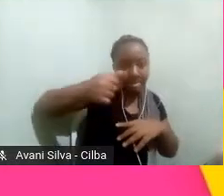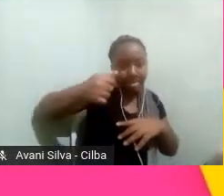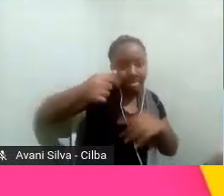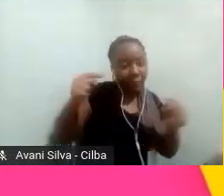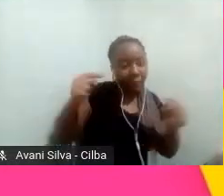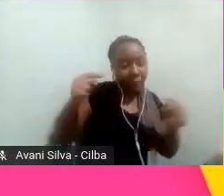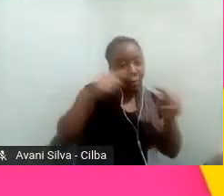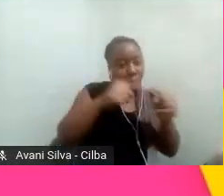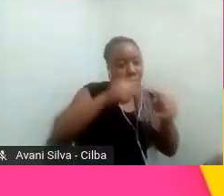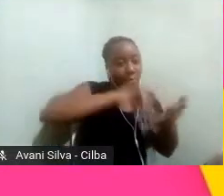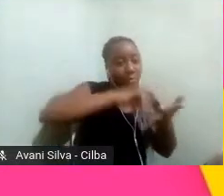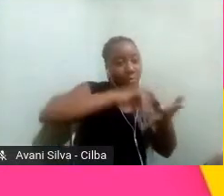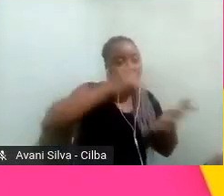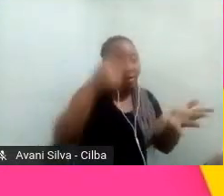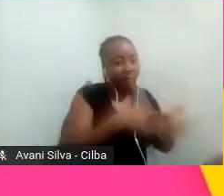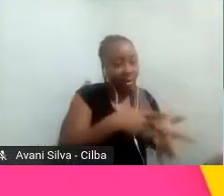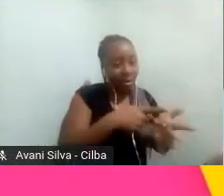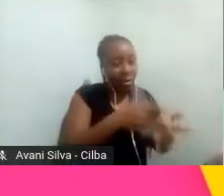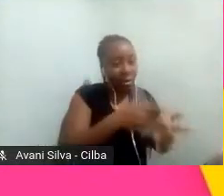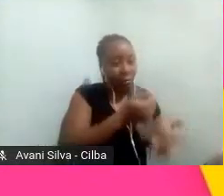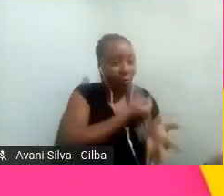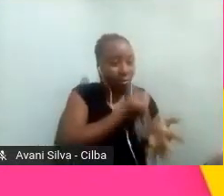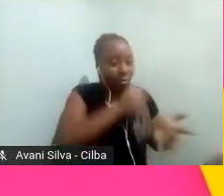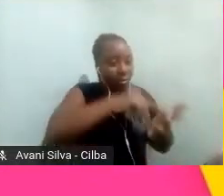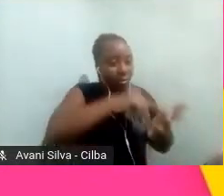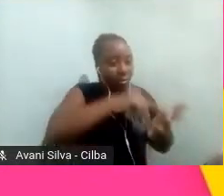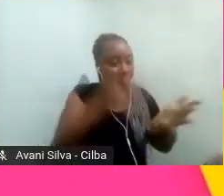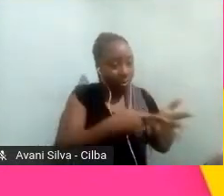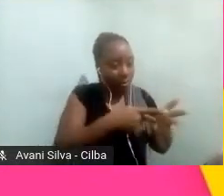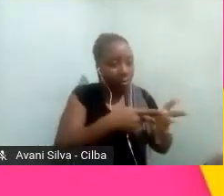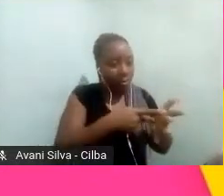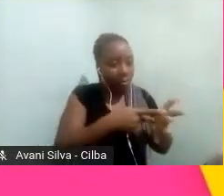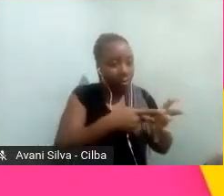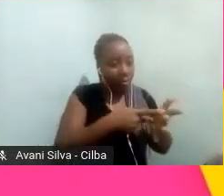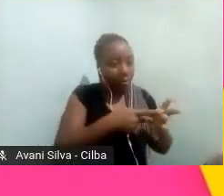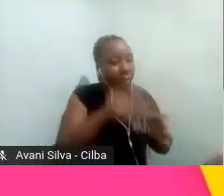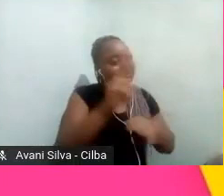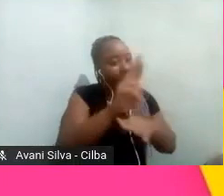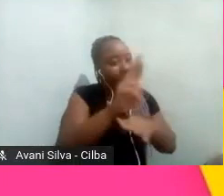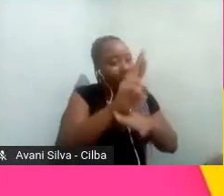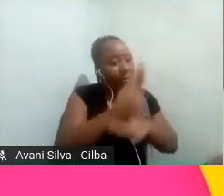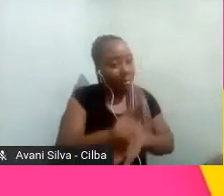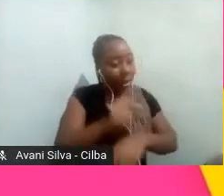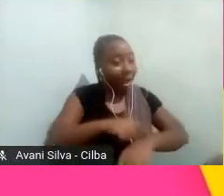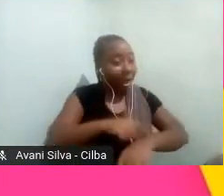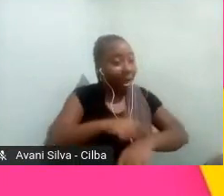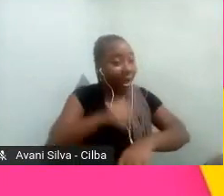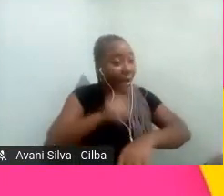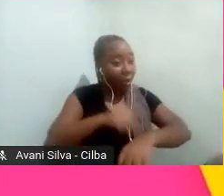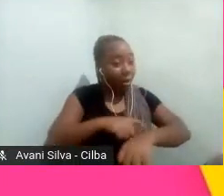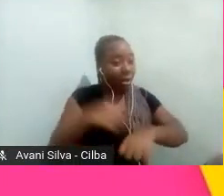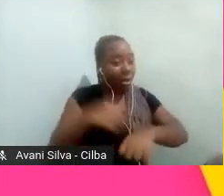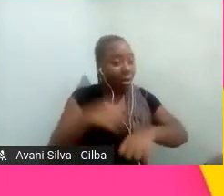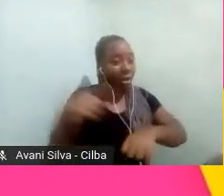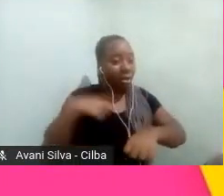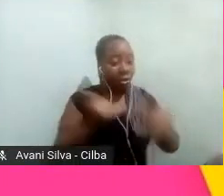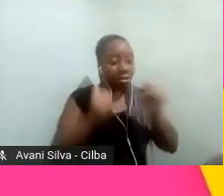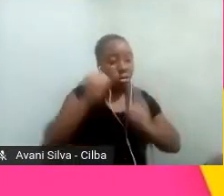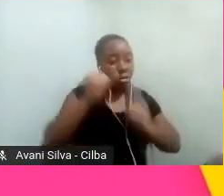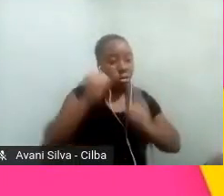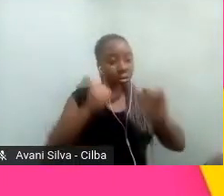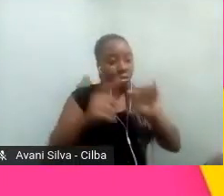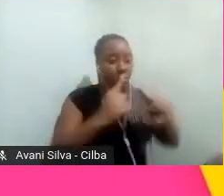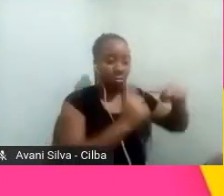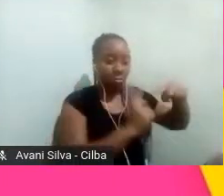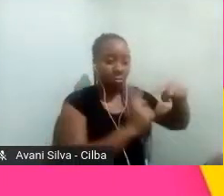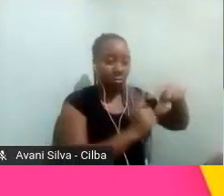E esse código vai representar a hora que eu tenho energia positiva, por exemplo,